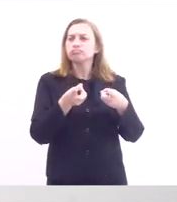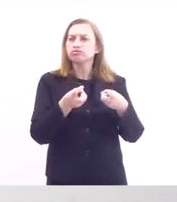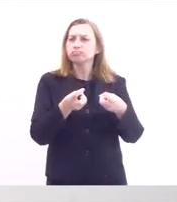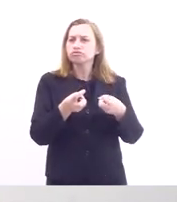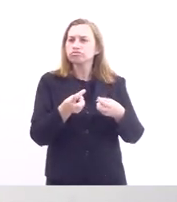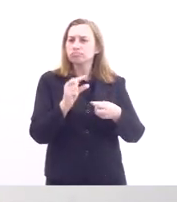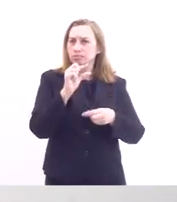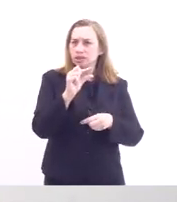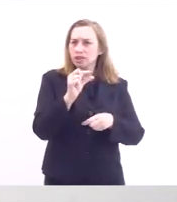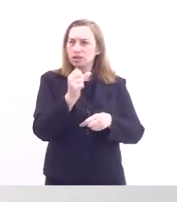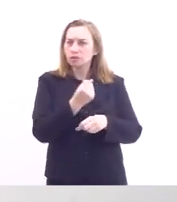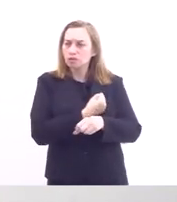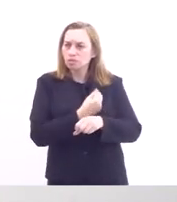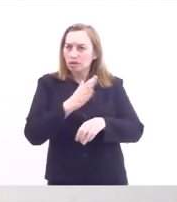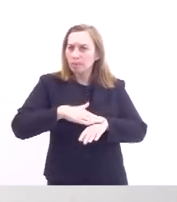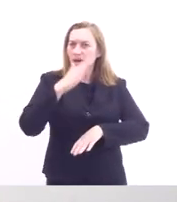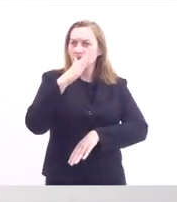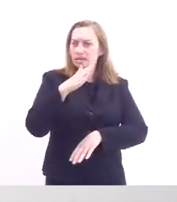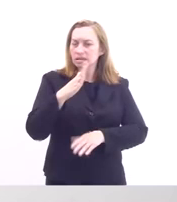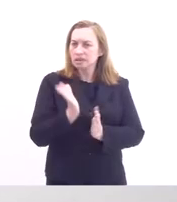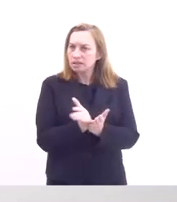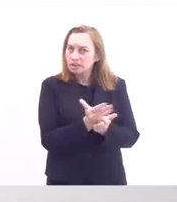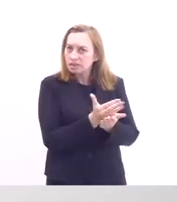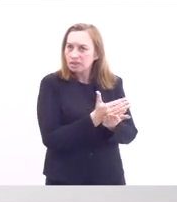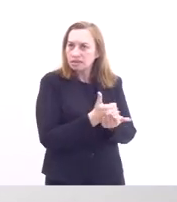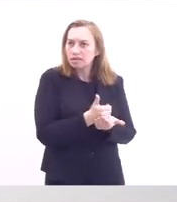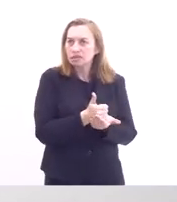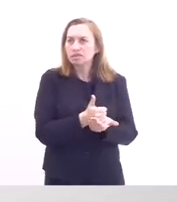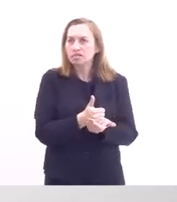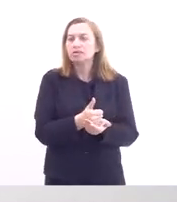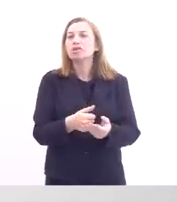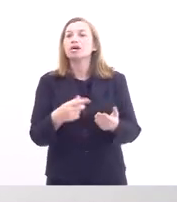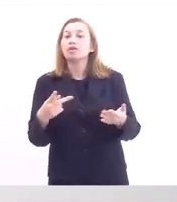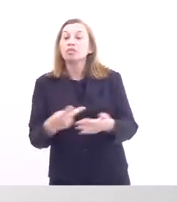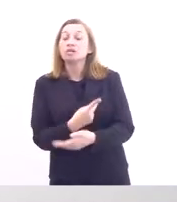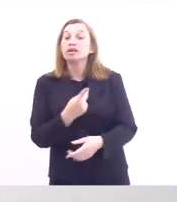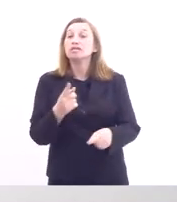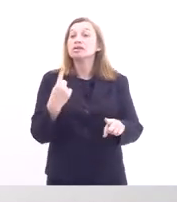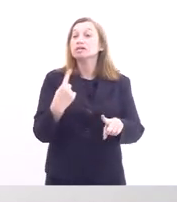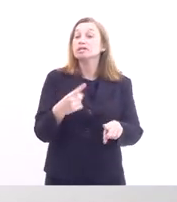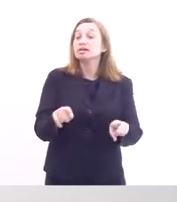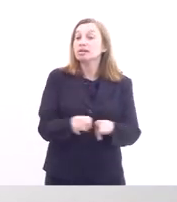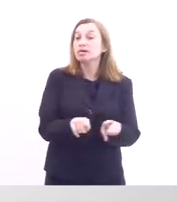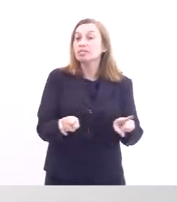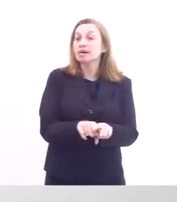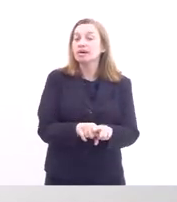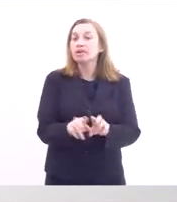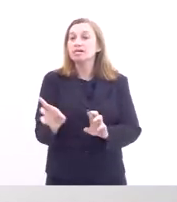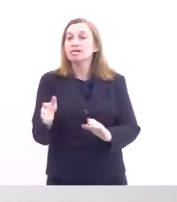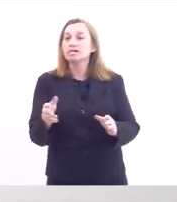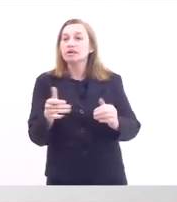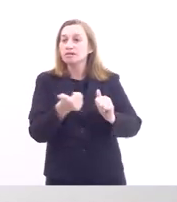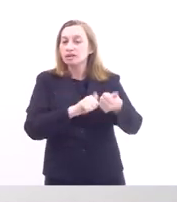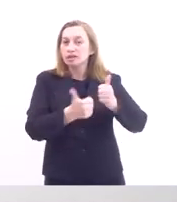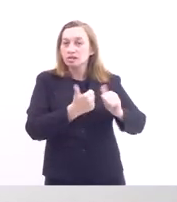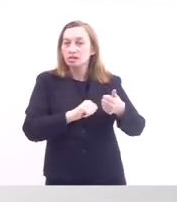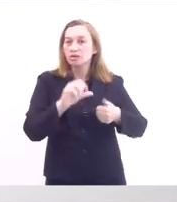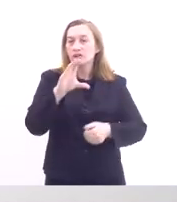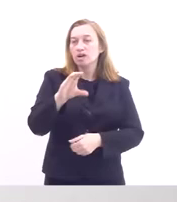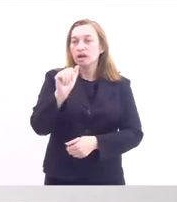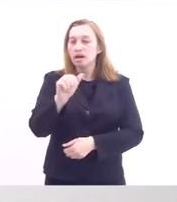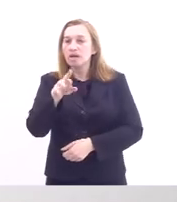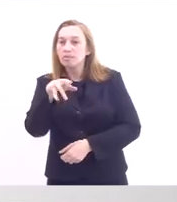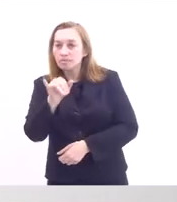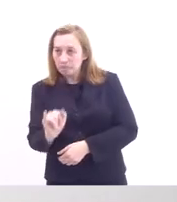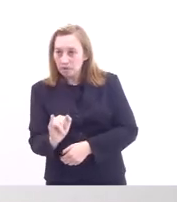um pequeno aumento na arrecadação, muito em decorrência também dessa variação do câmbio e também